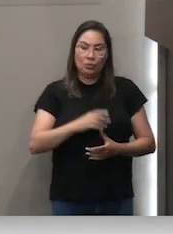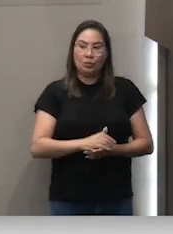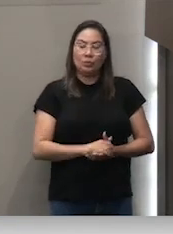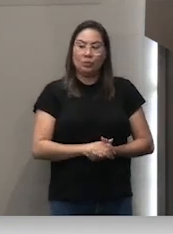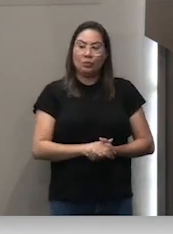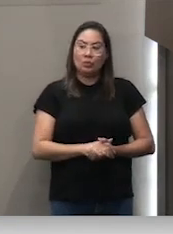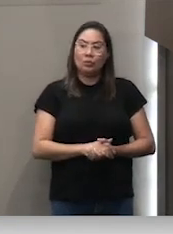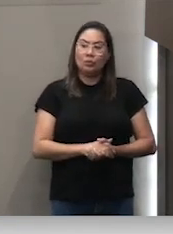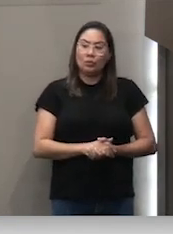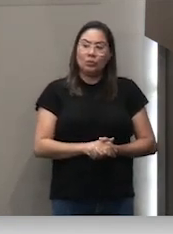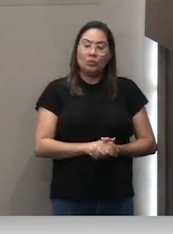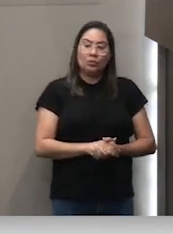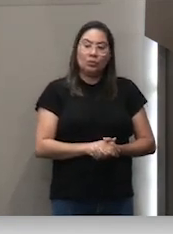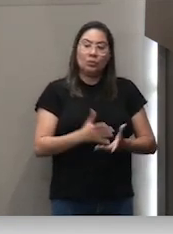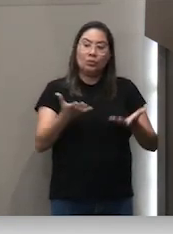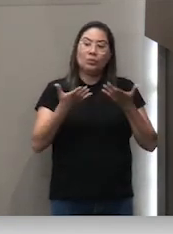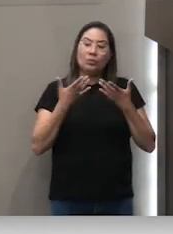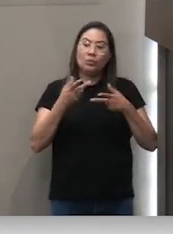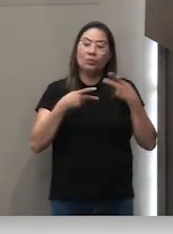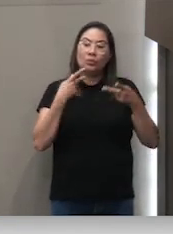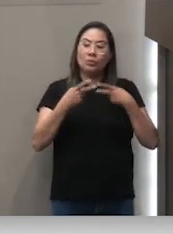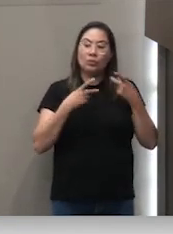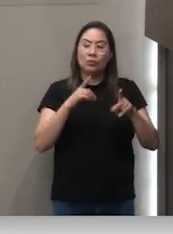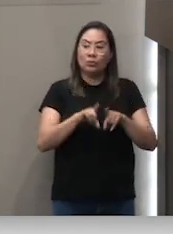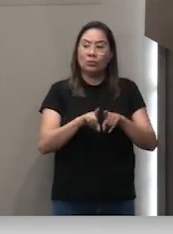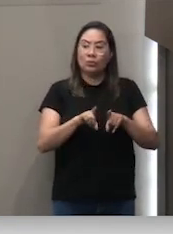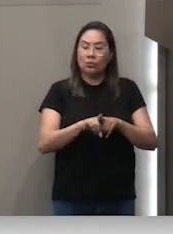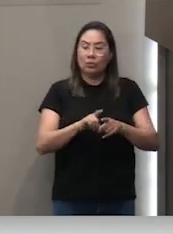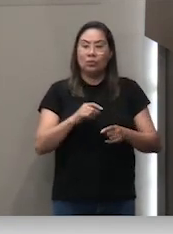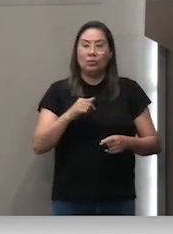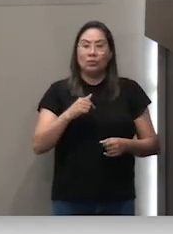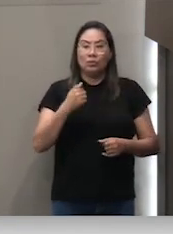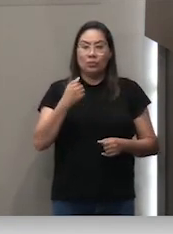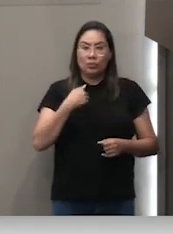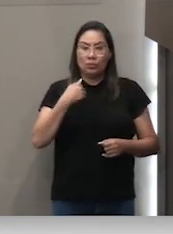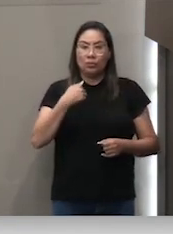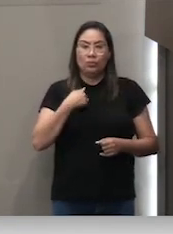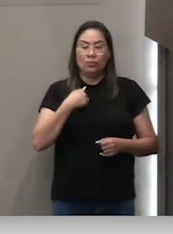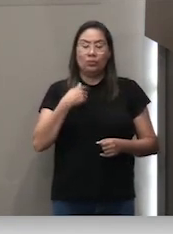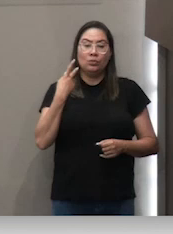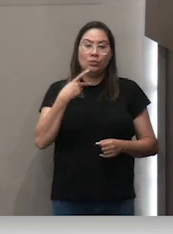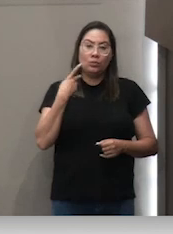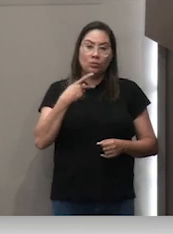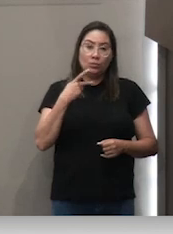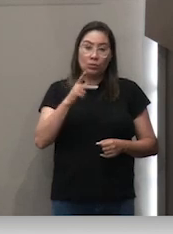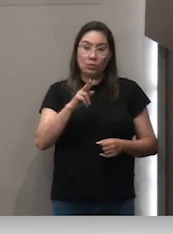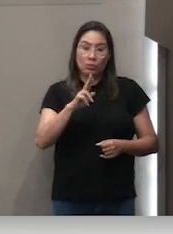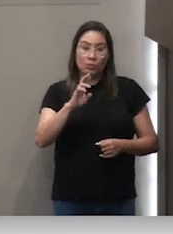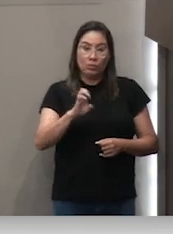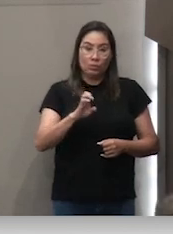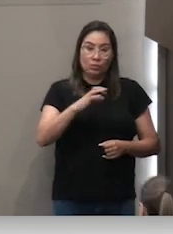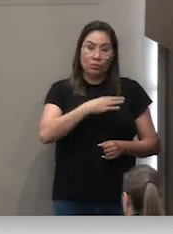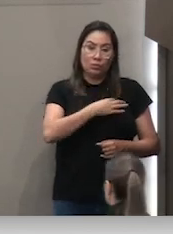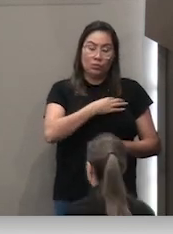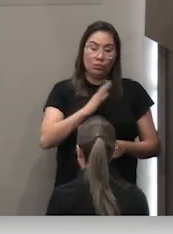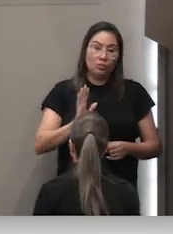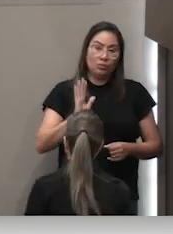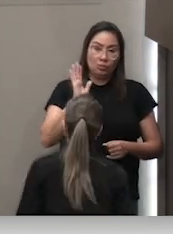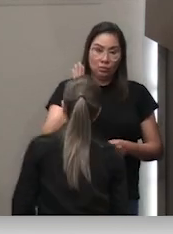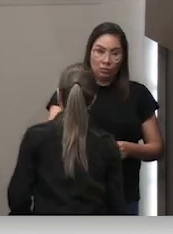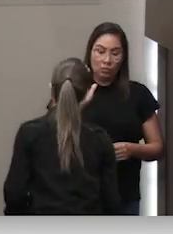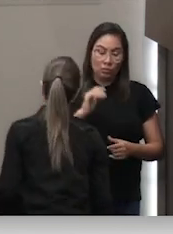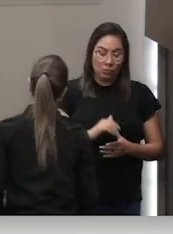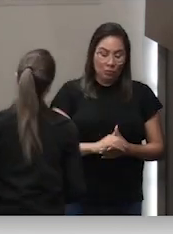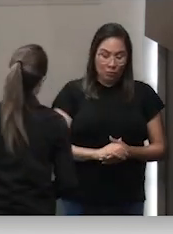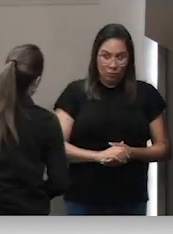Municipal. Quero dizer que, deste vereador e pré-candidato à reeleição, vocês